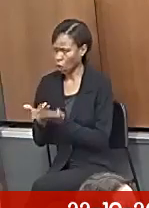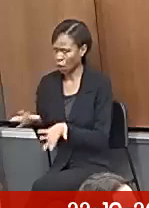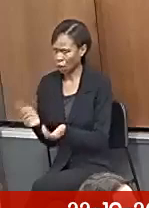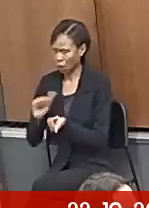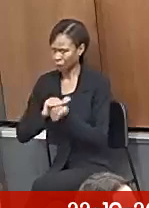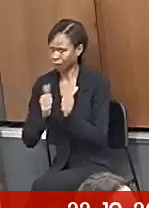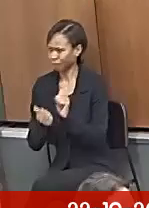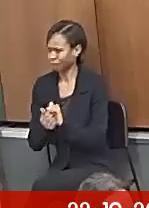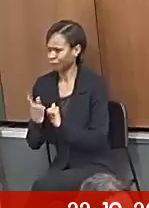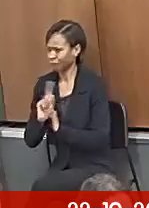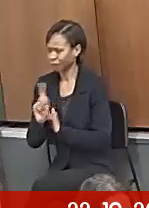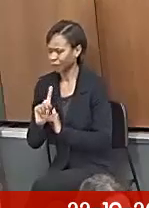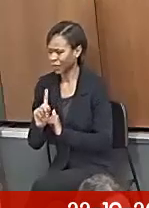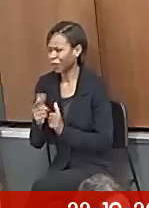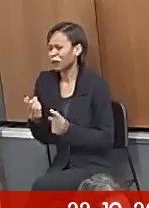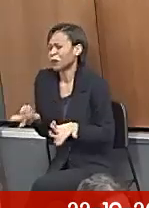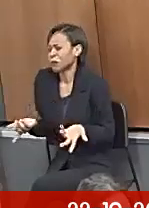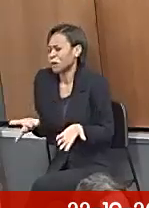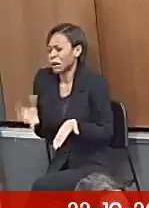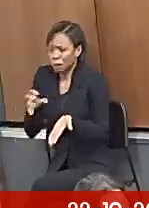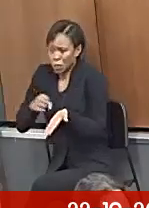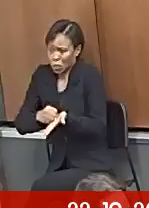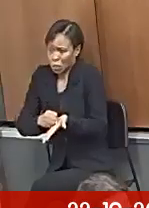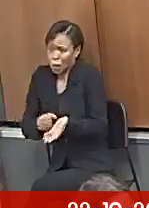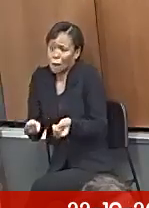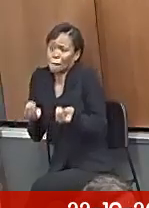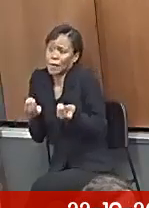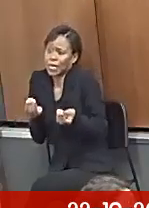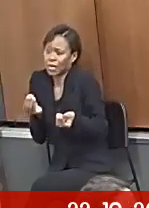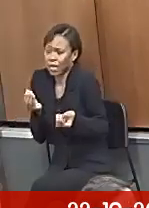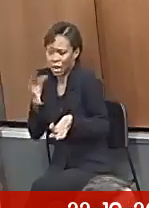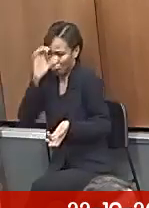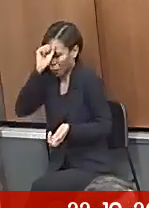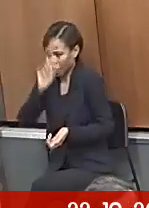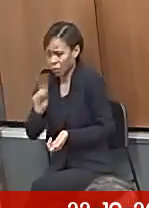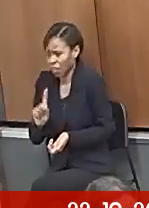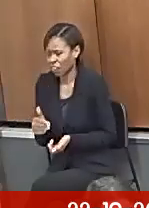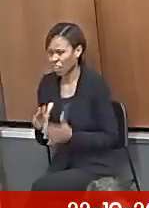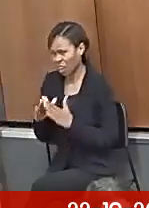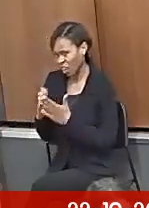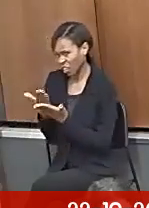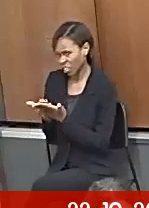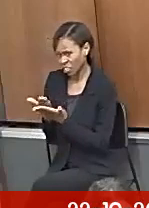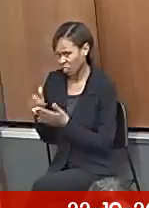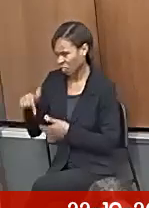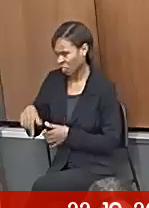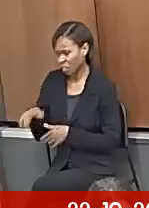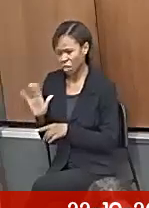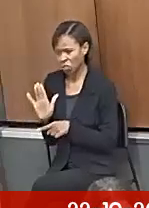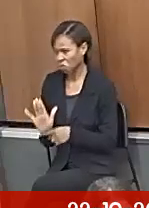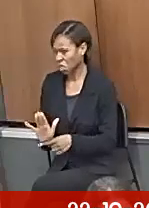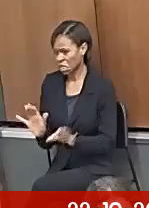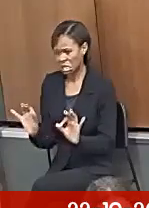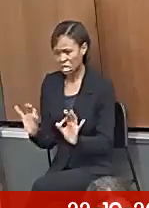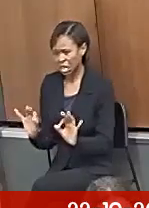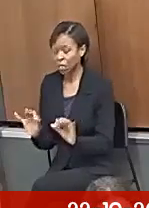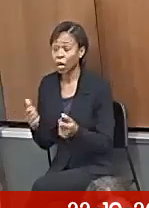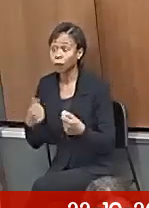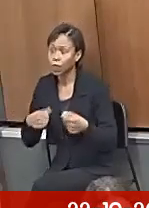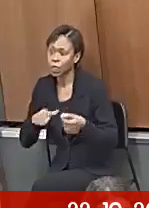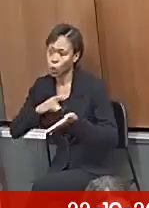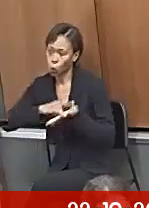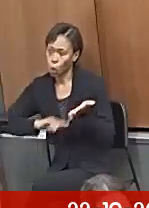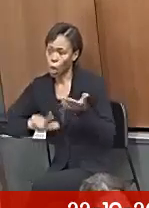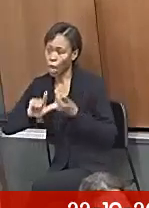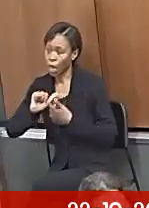que matriculá-la, não vai aprender? Acho que não há nada que essa escola possa fazer por ela. Precisamos do laudo para saber